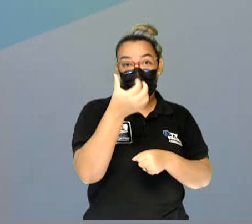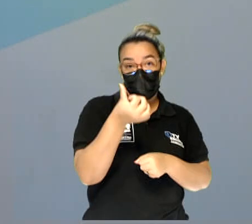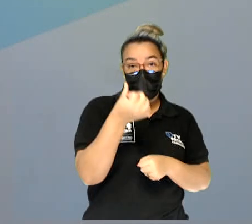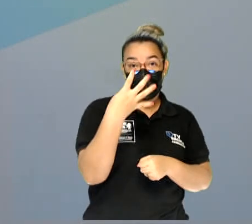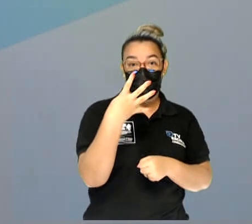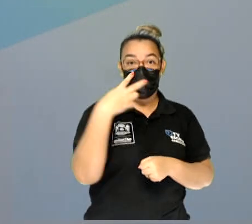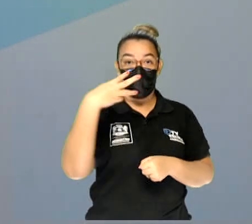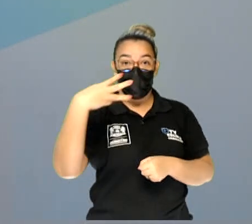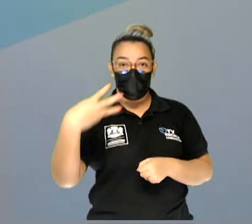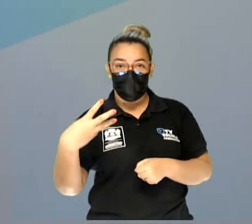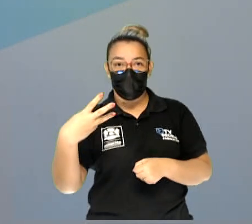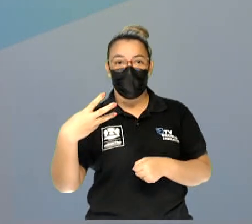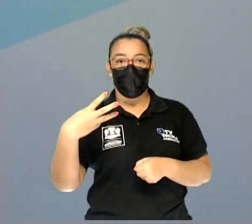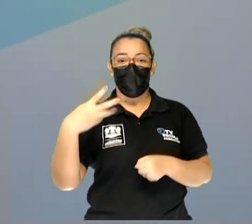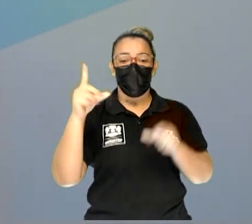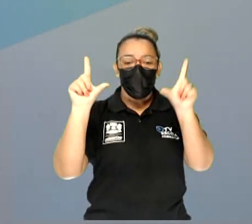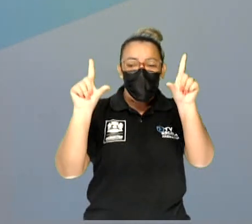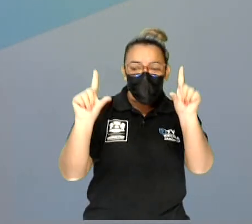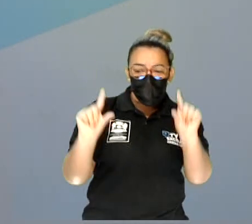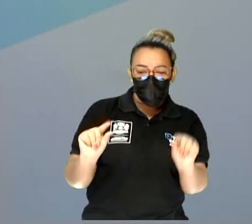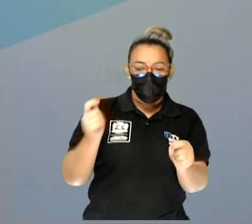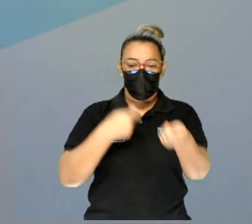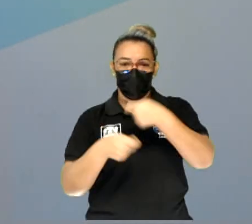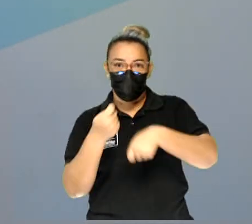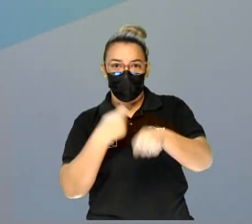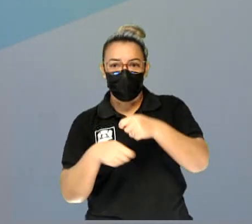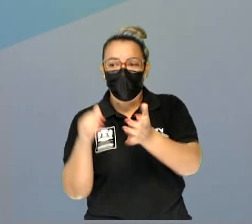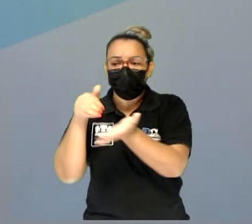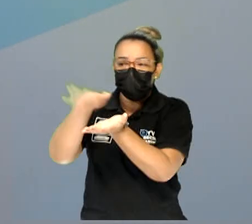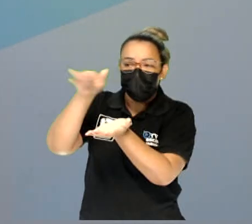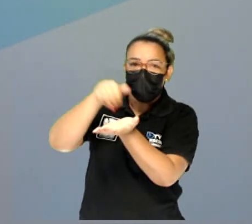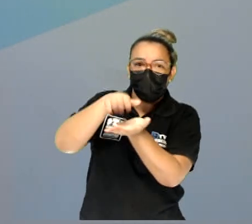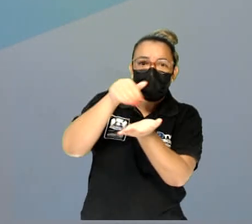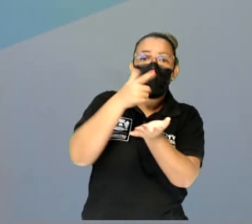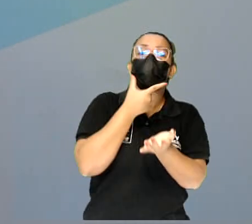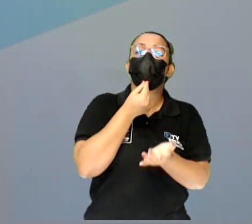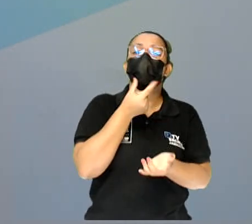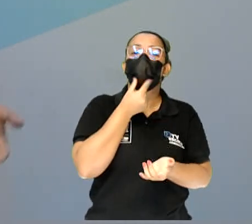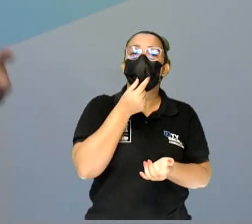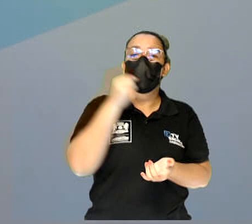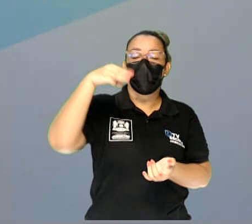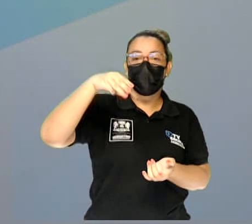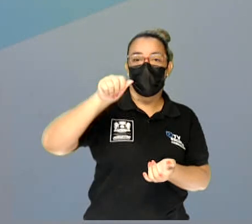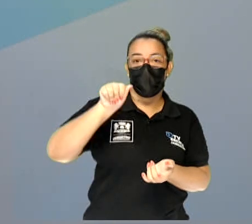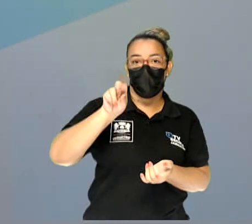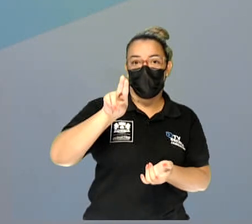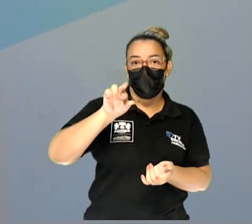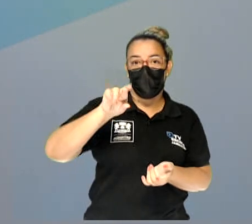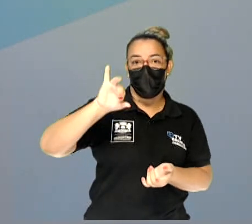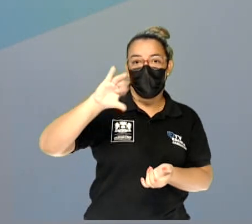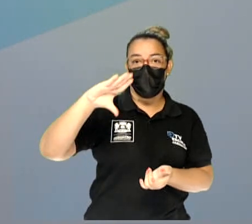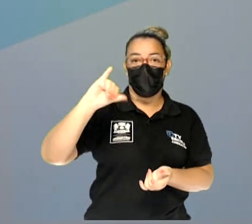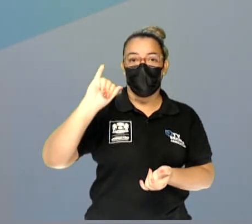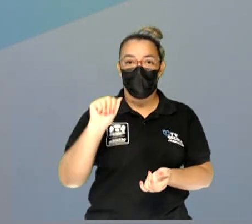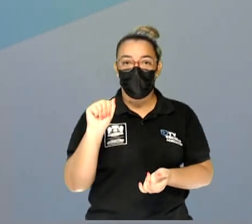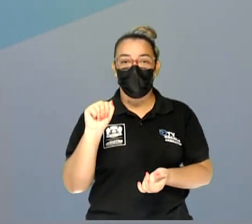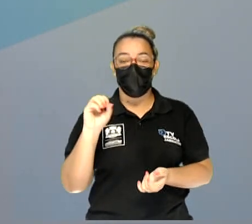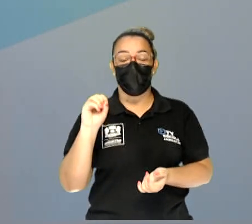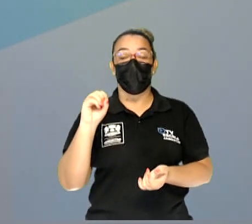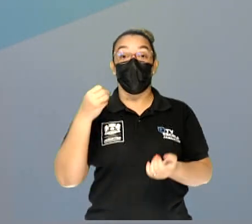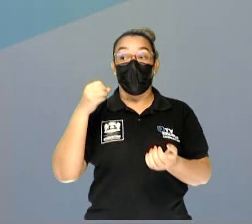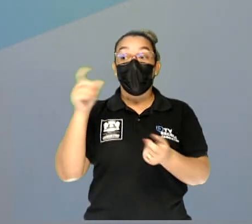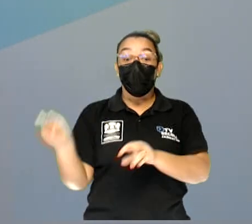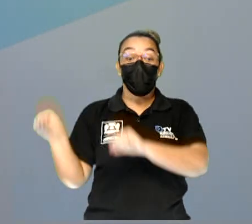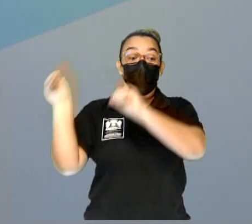maneiras de economizar foi demitir o conde Maurício de Nassau, que foi chamado de volta para a Holanda. A população